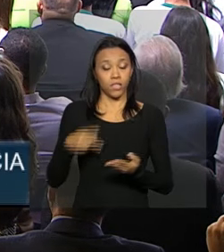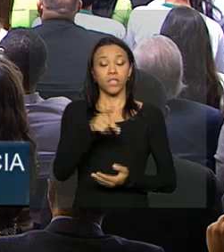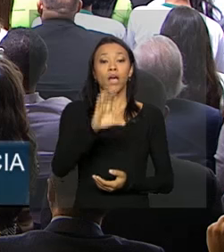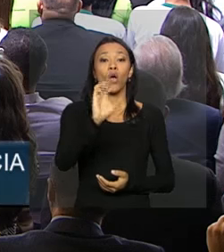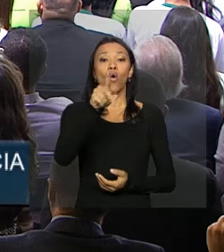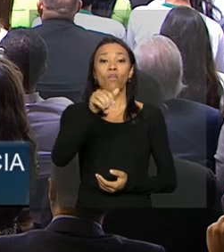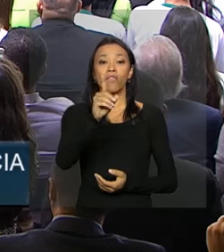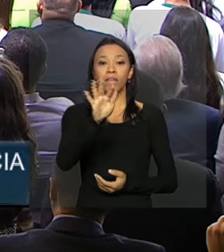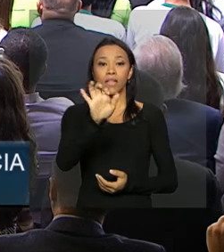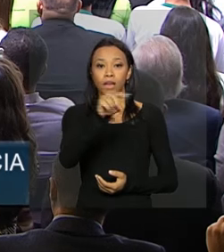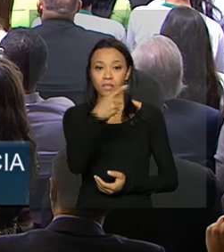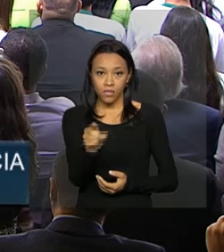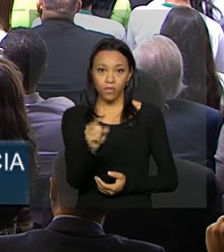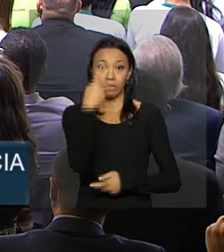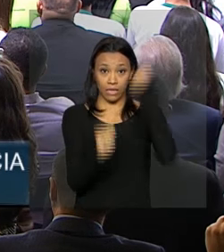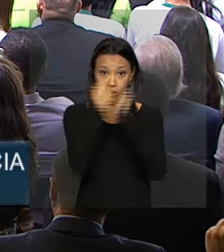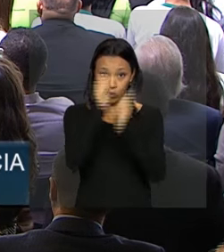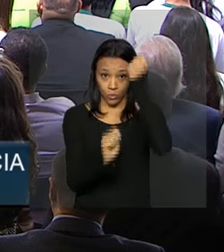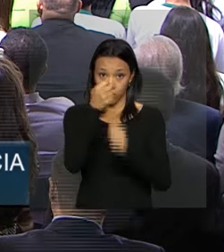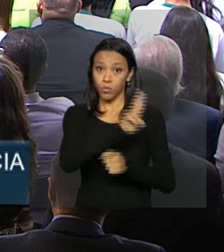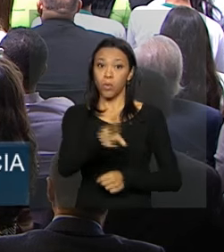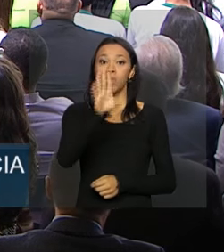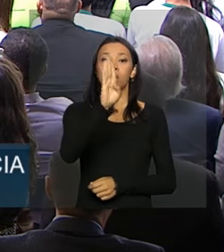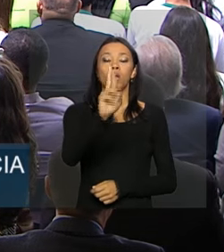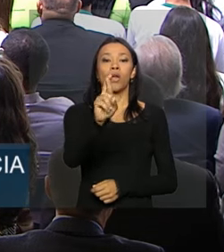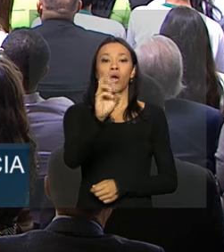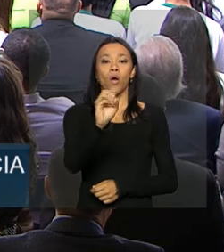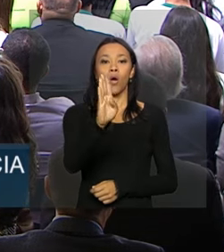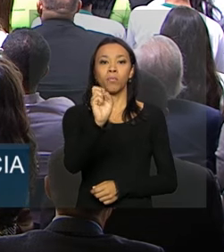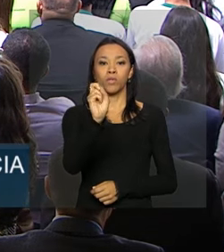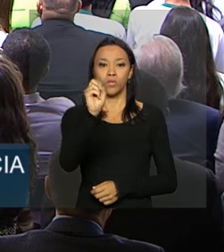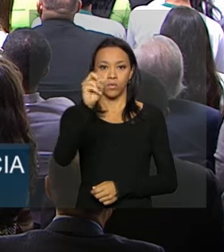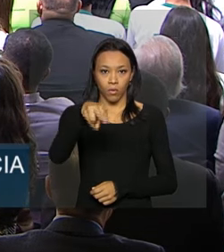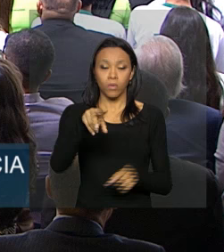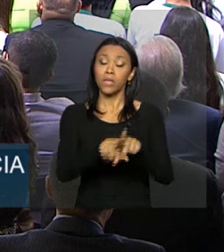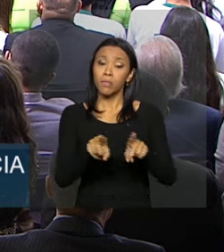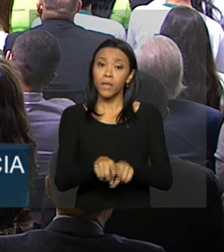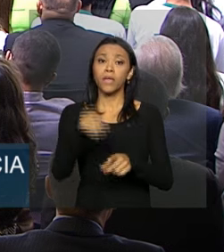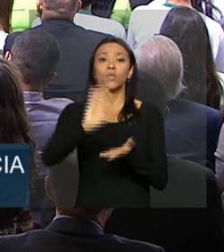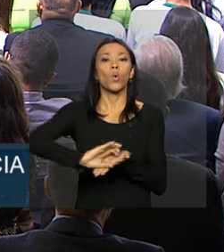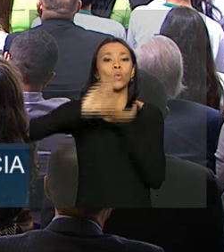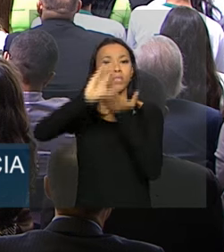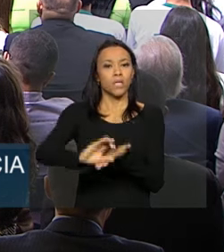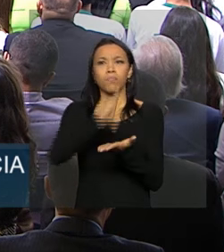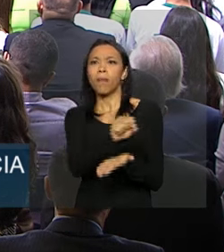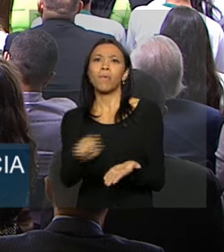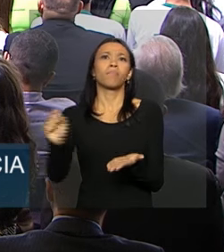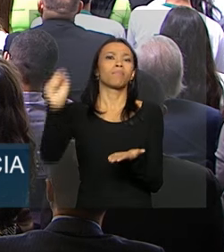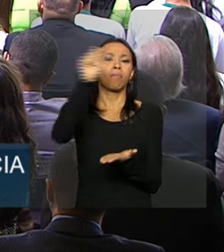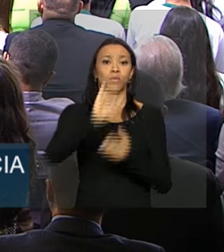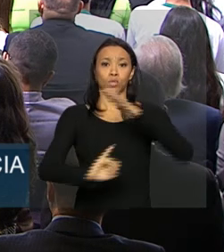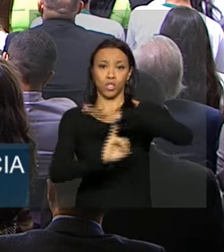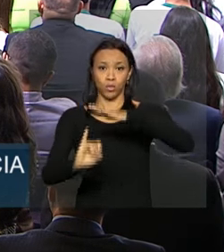da Indústria, Robson Andrade. Cumprimento o presidente do Conselho das Instituições da Rede Federal de